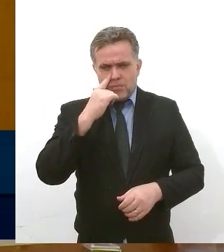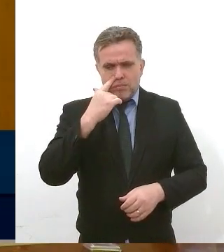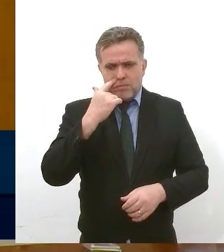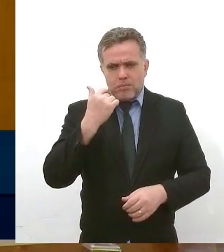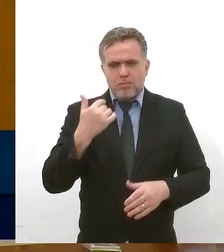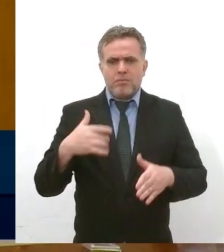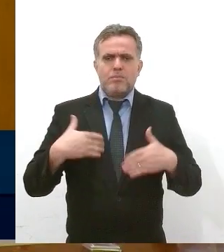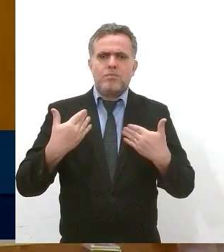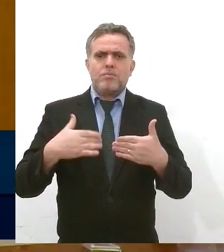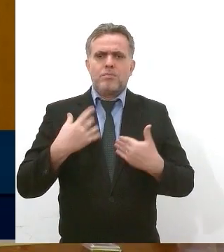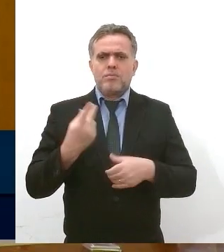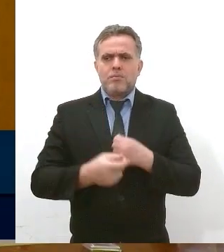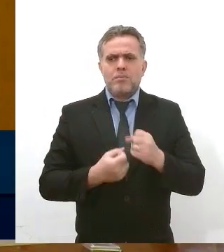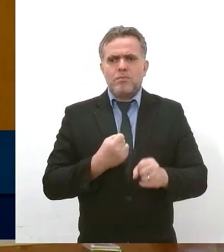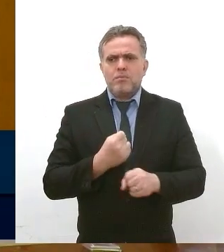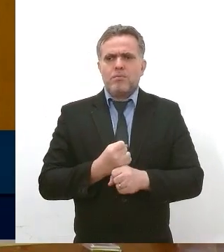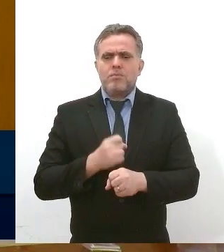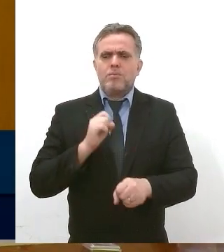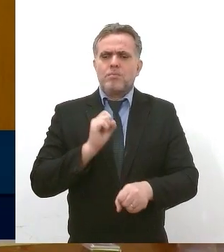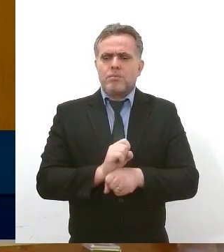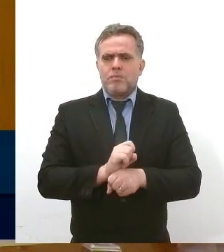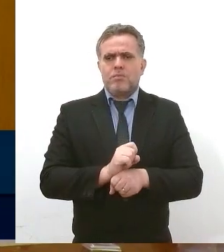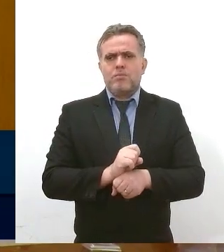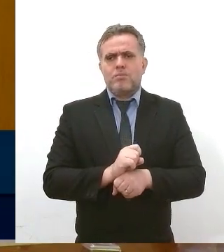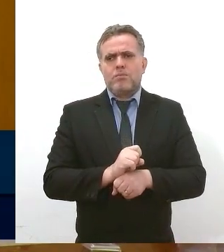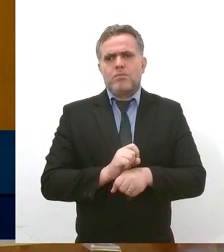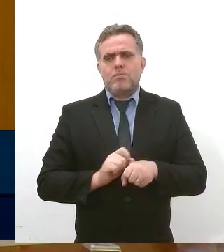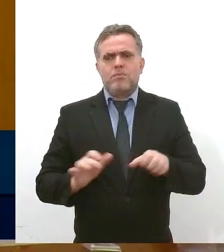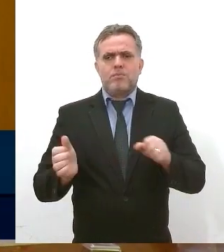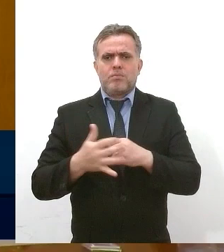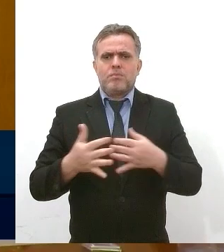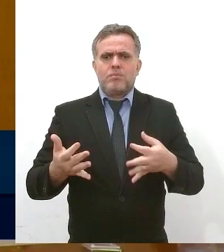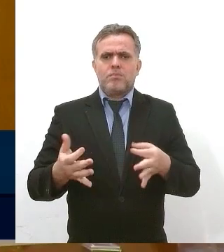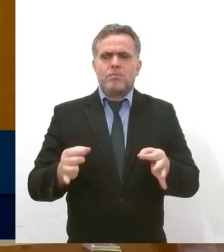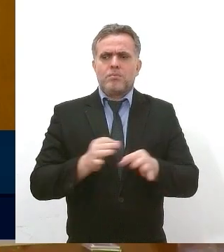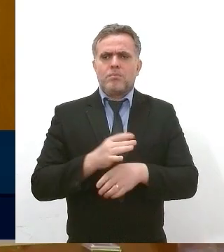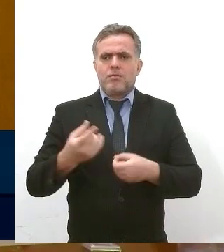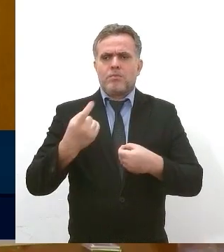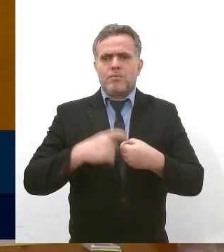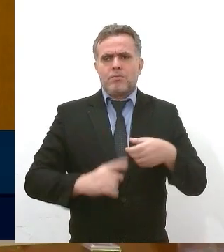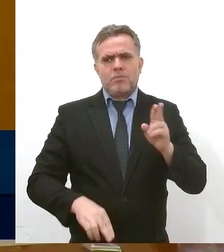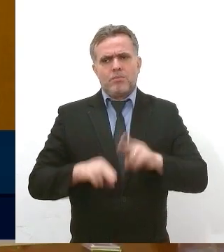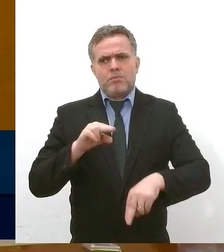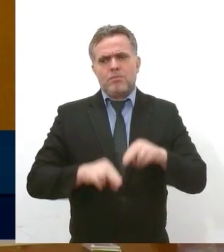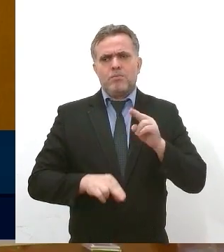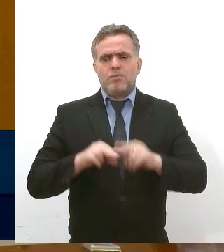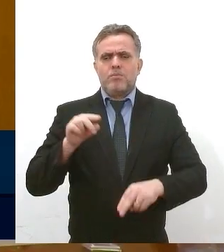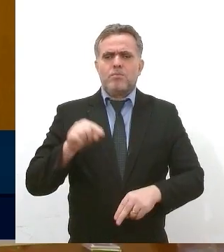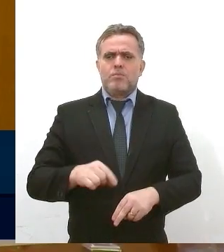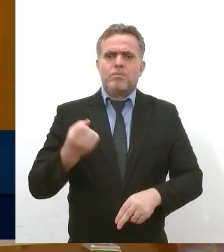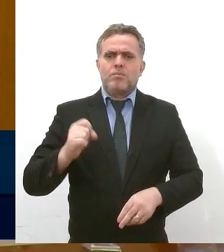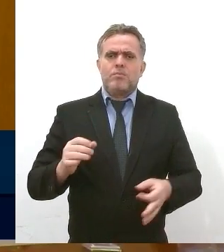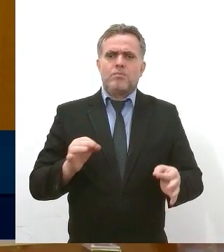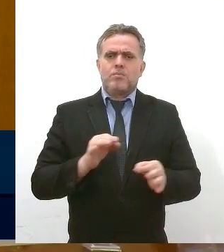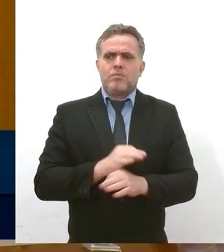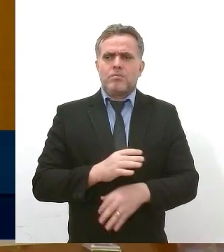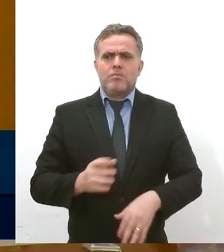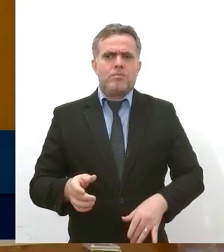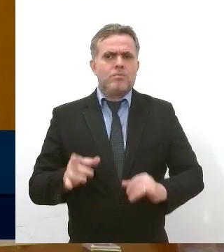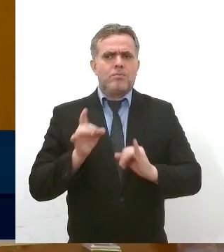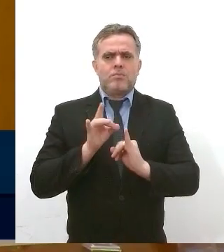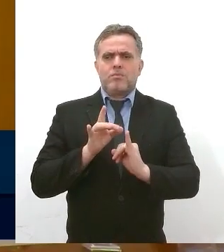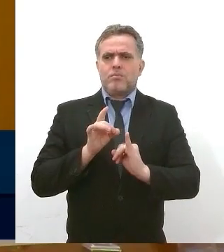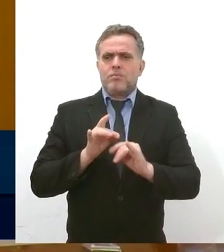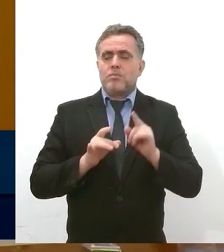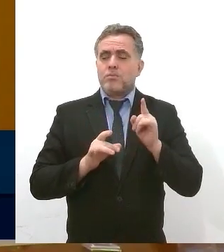de pandemia, voltou a ter São João em todo o estado de Sergipe. Na minha querida Itapuranga não foi diferente. teve um festejo de